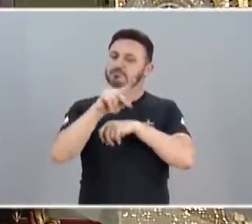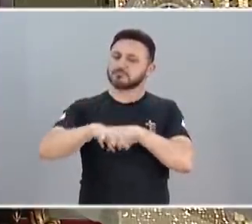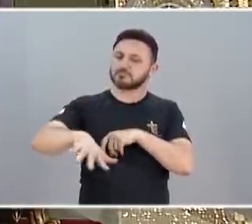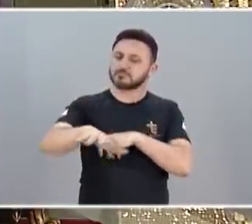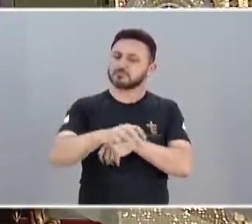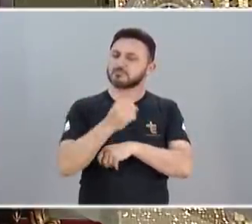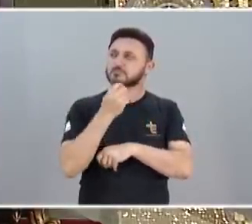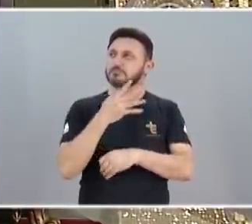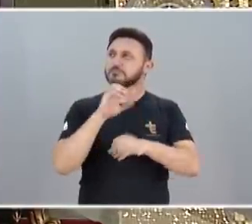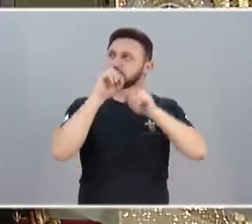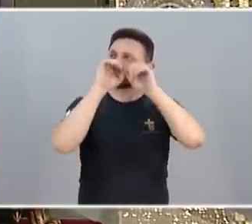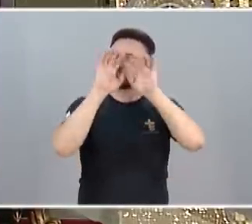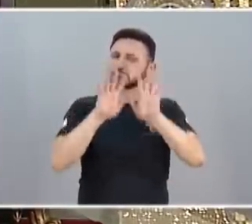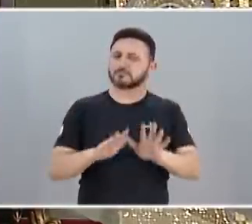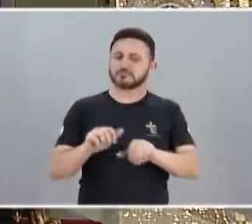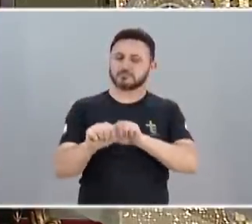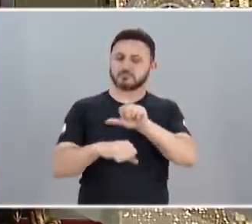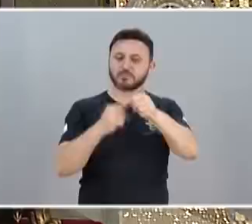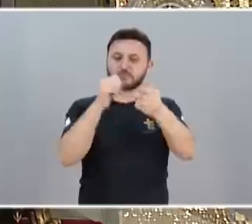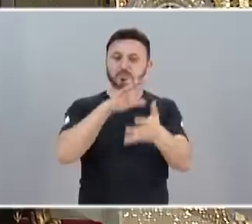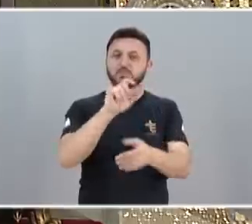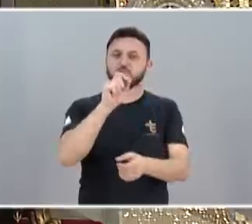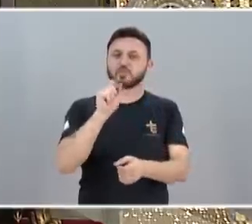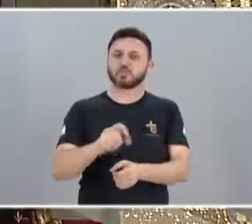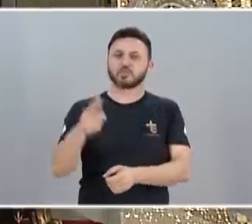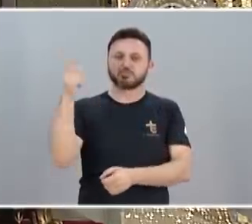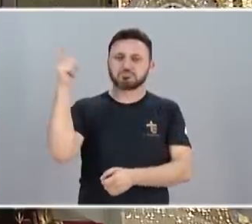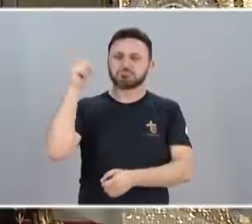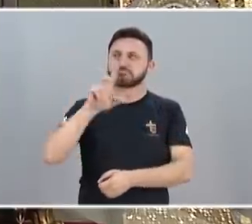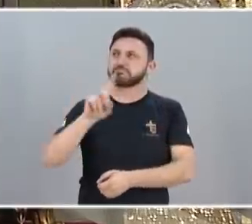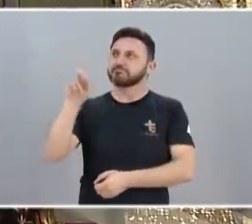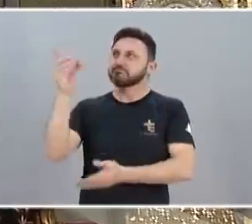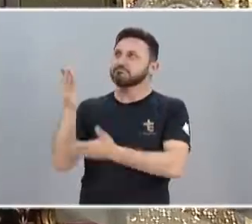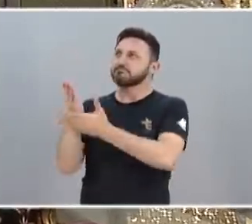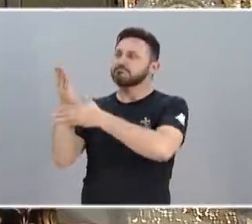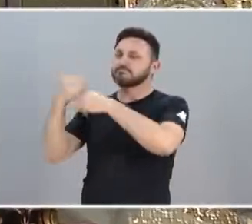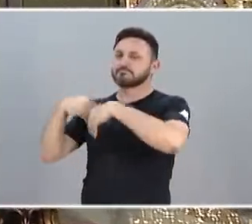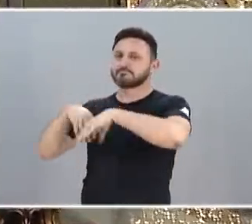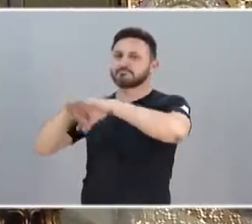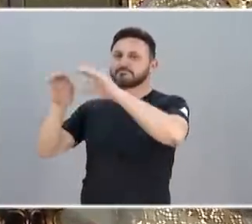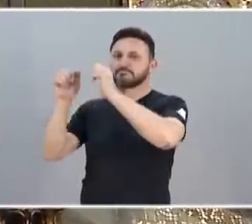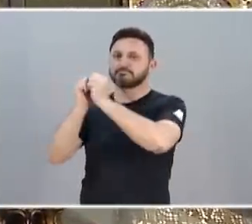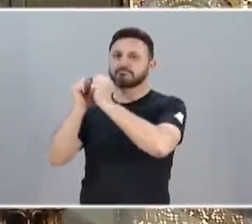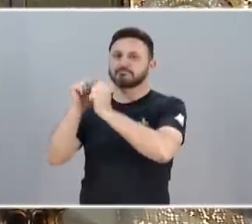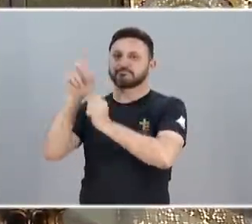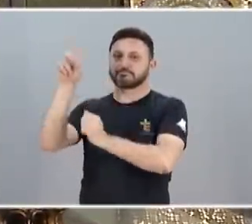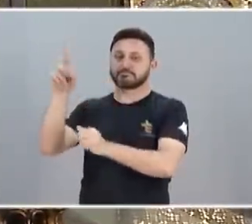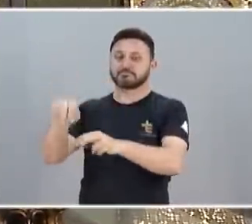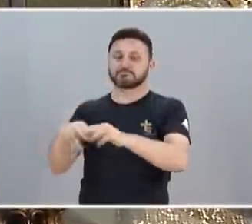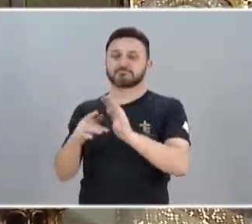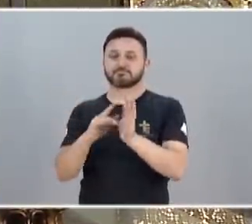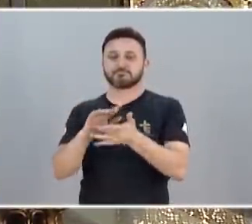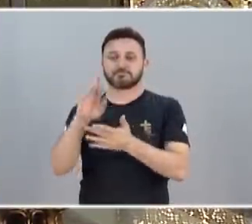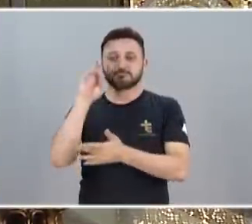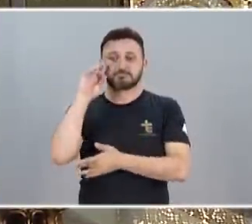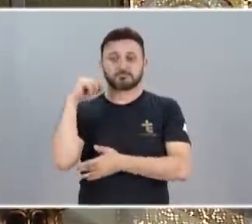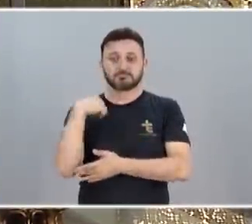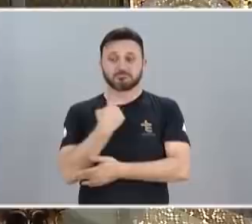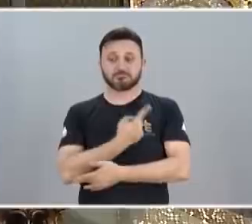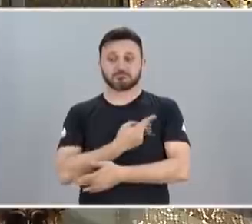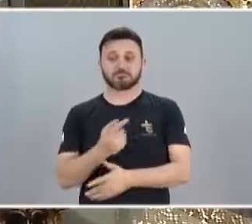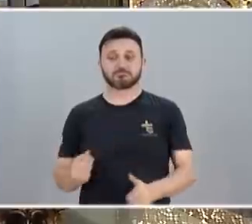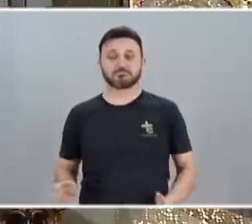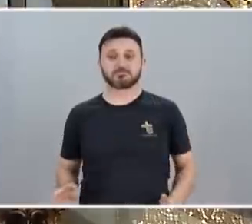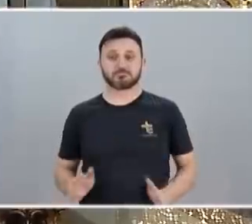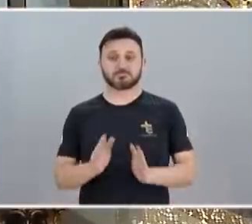pelos vossos sacramentos a graça de chegar um dia à glória da ressurreição da carne. Por Cristo Senhor nosso.